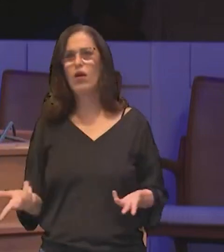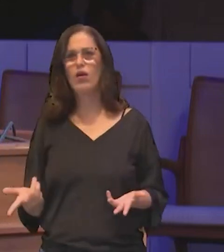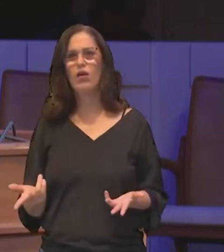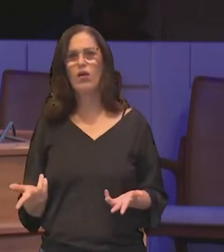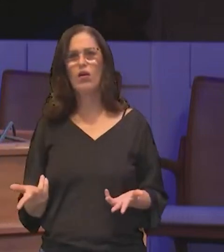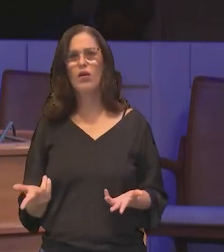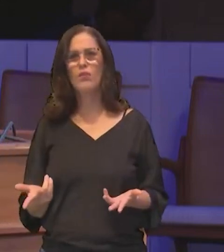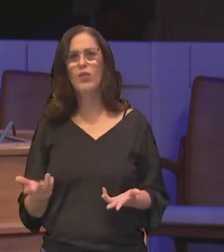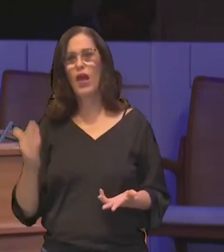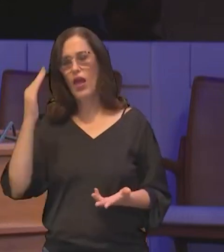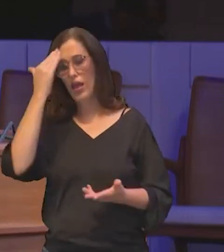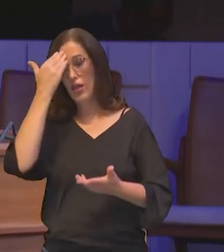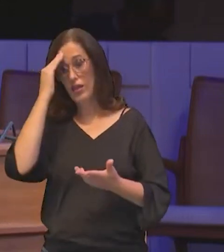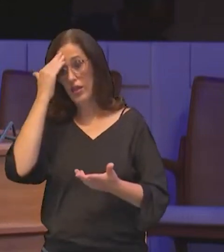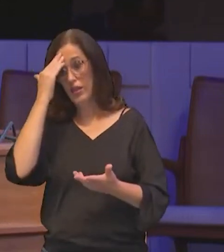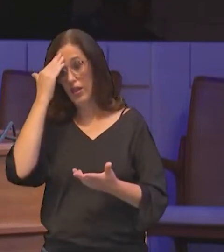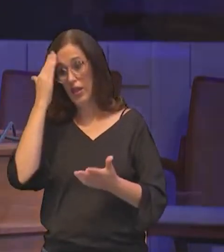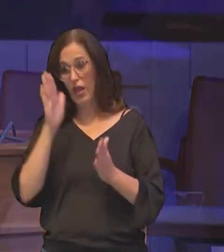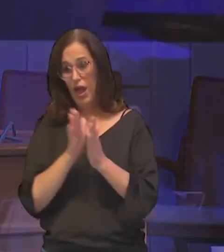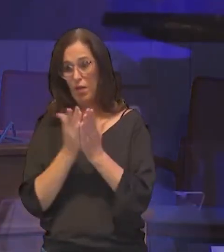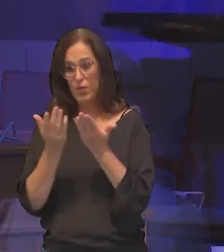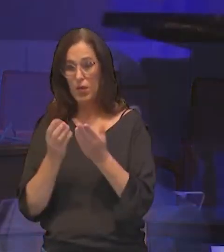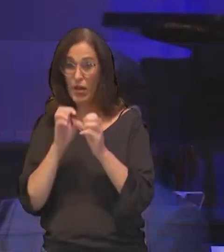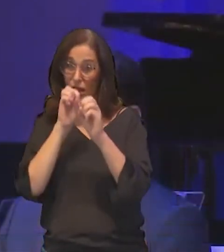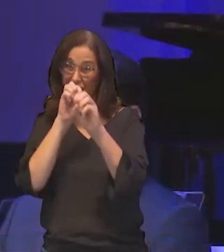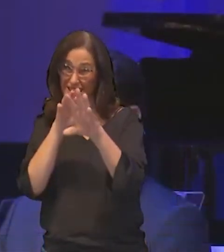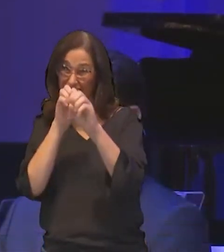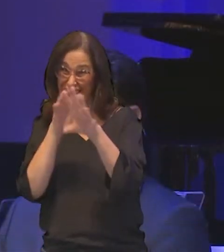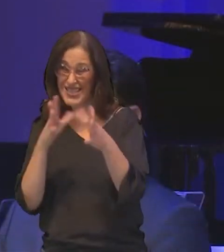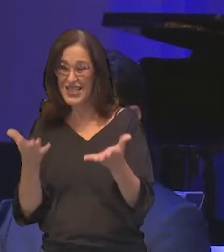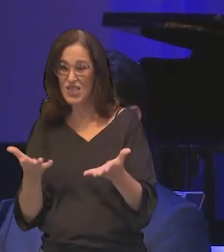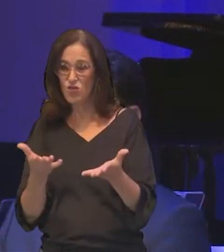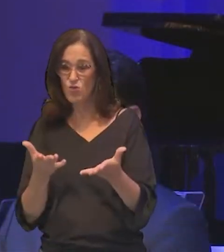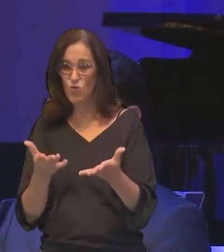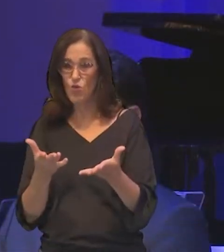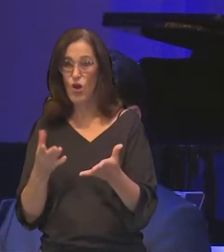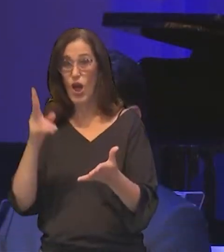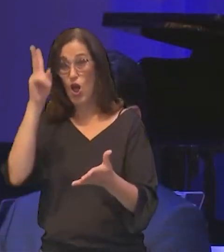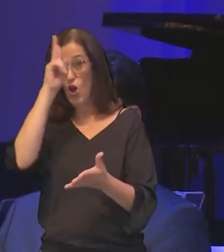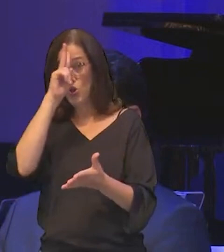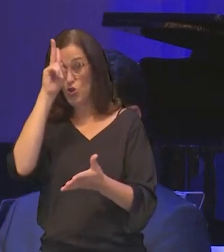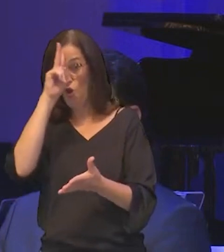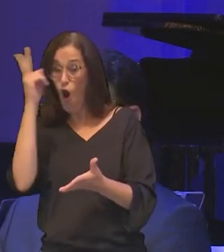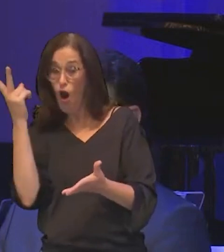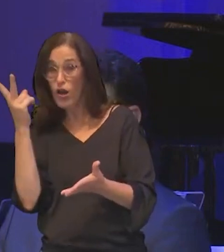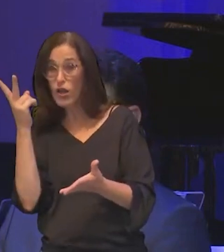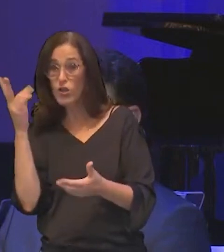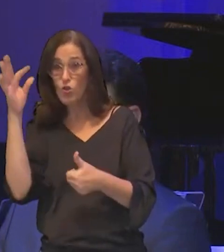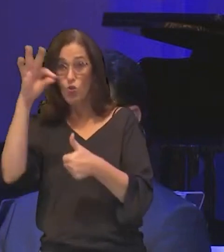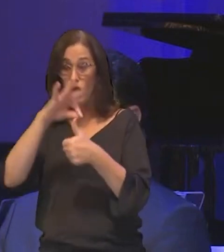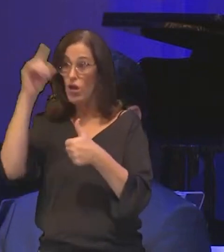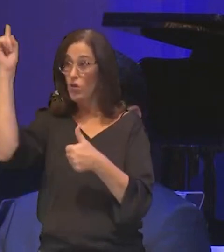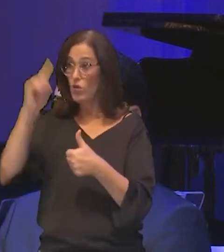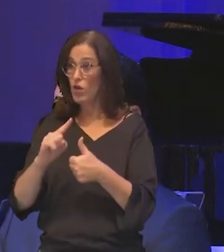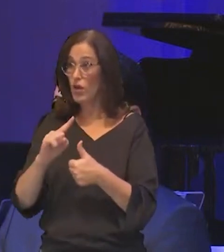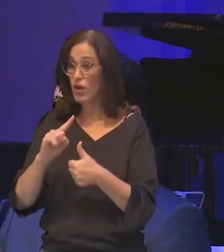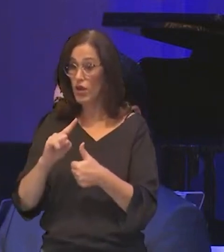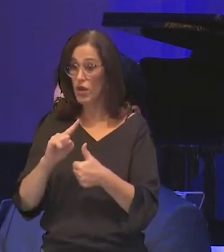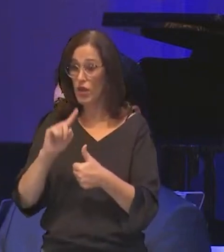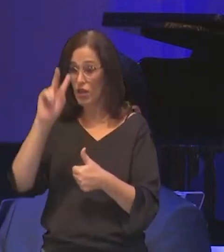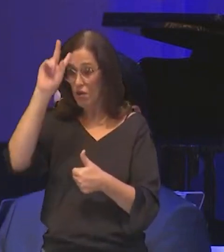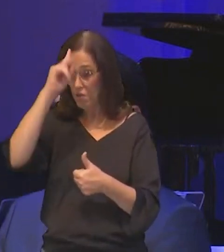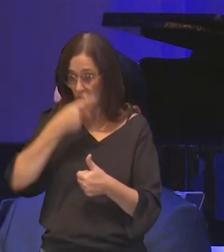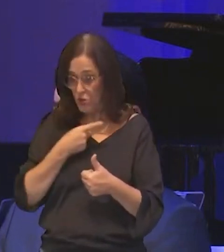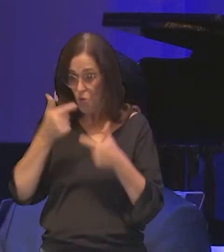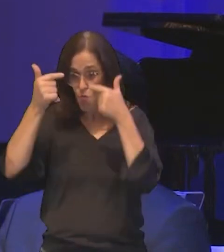E entender uma Bíblia que conta uma história de um Cristo que veio aqui à Terra e não pensou em si mesmo, mas